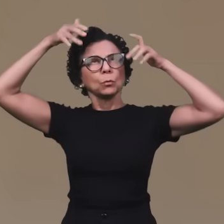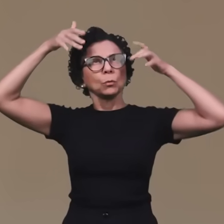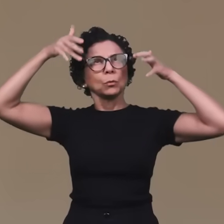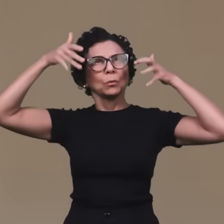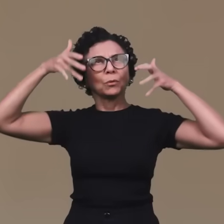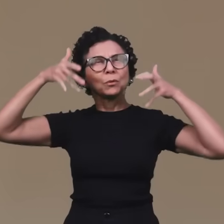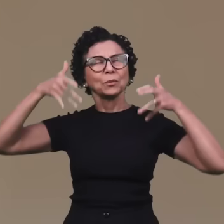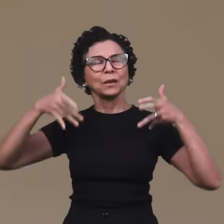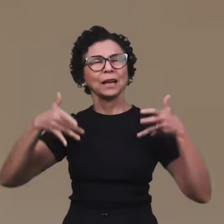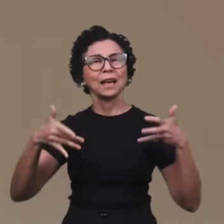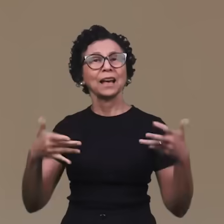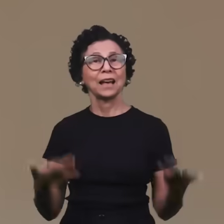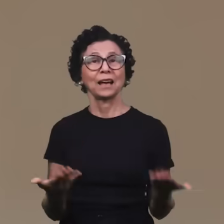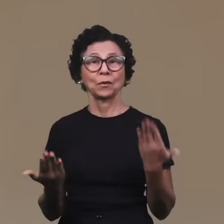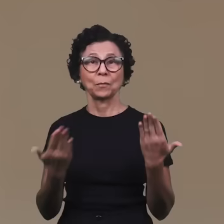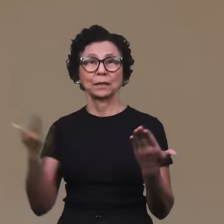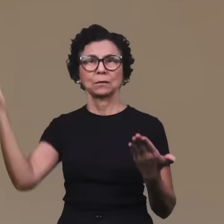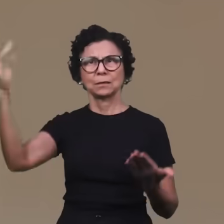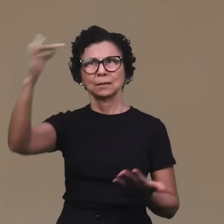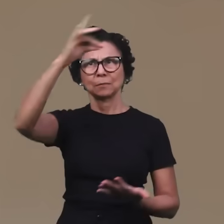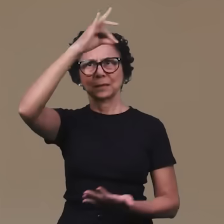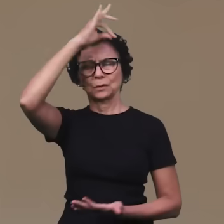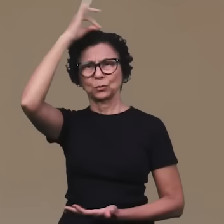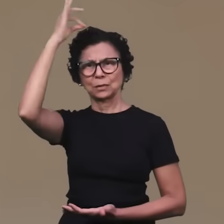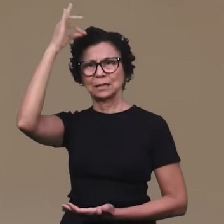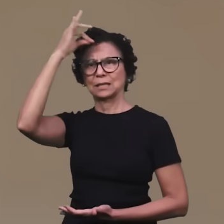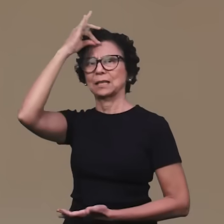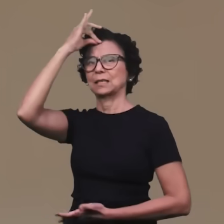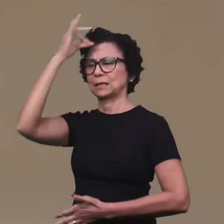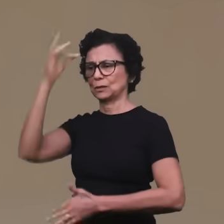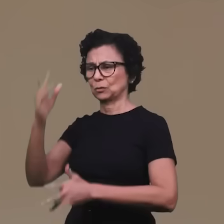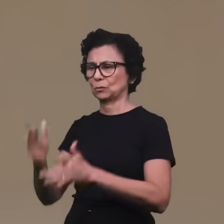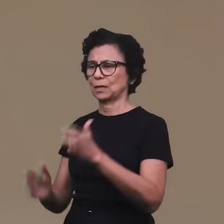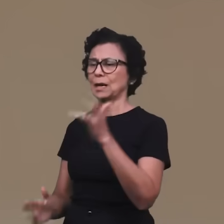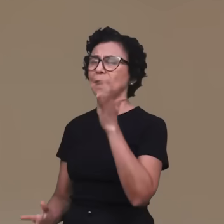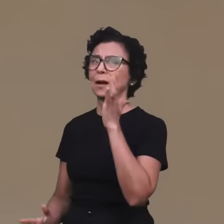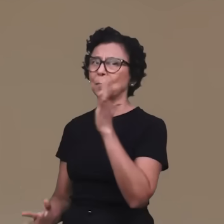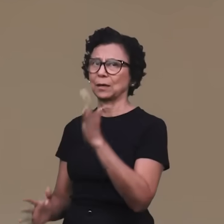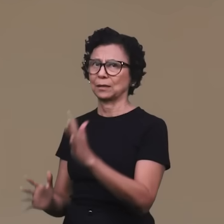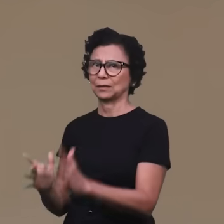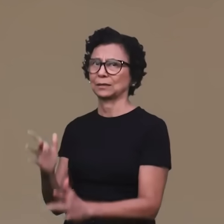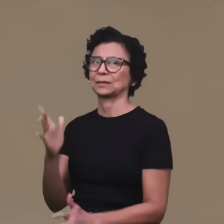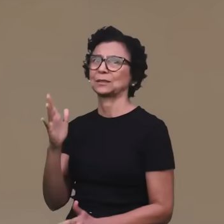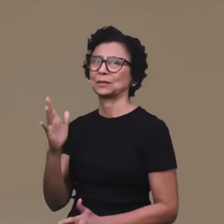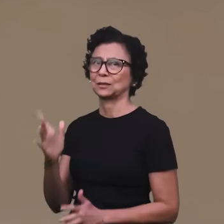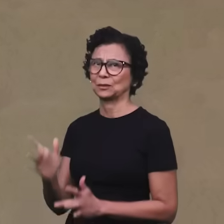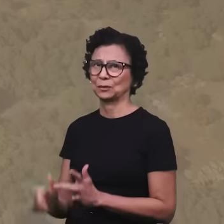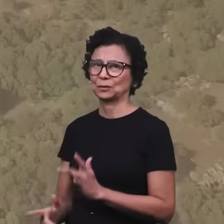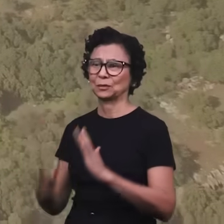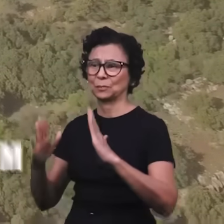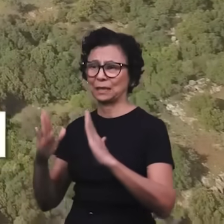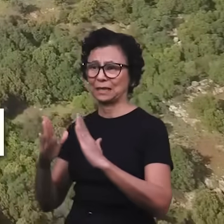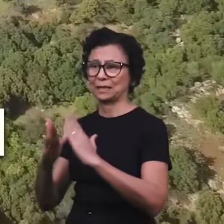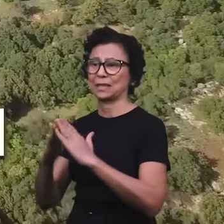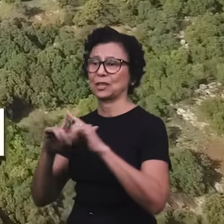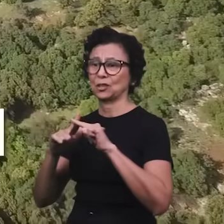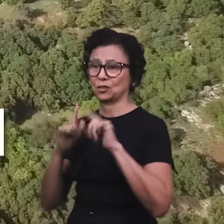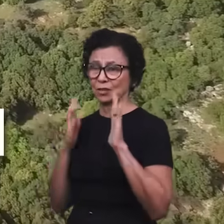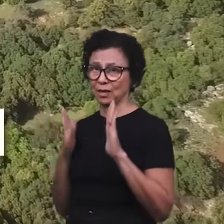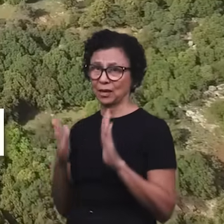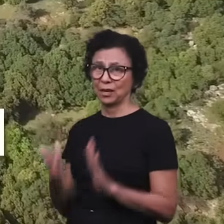como óleo precioso sobre o corpo de Arão.